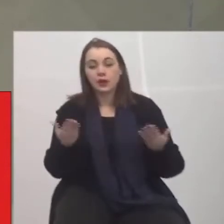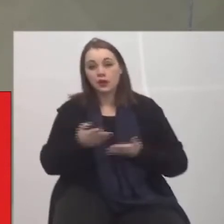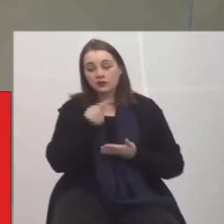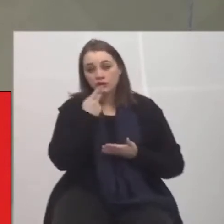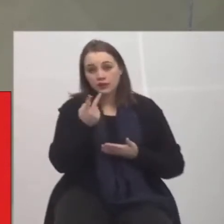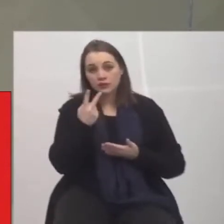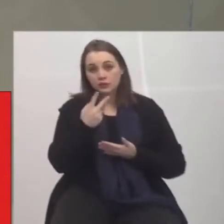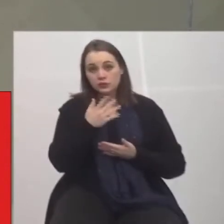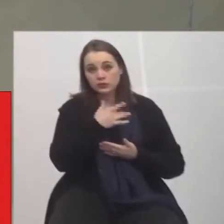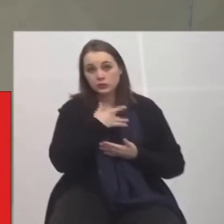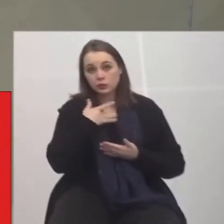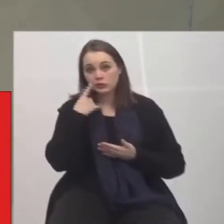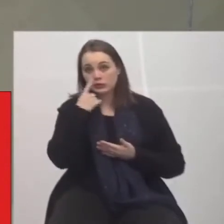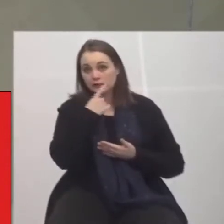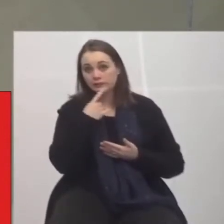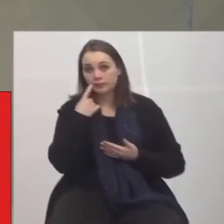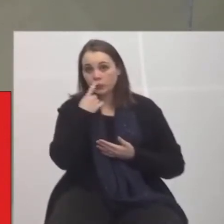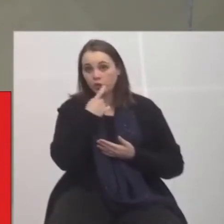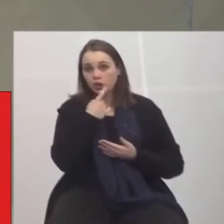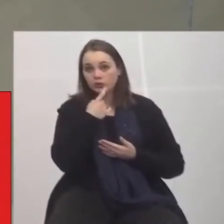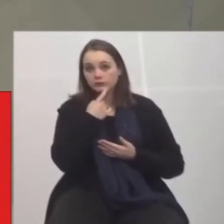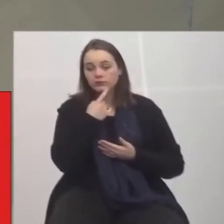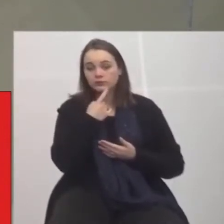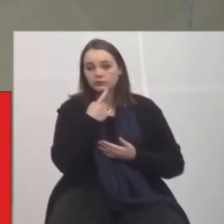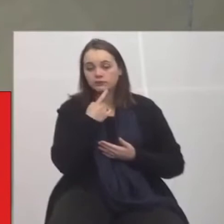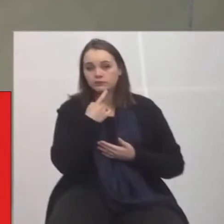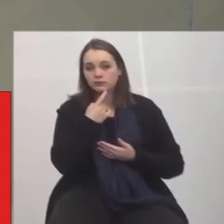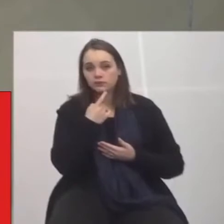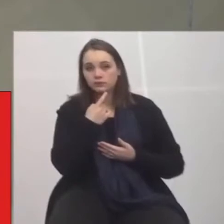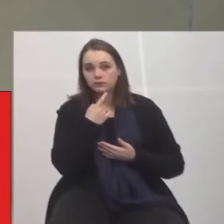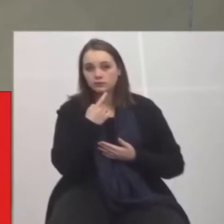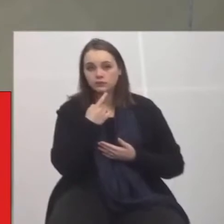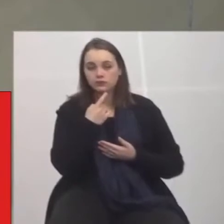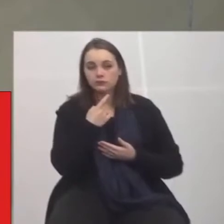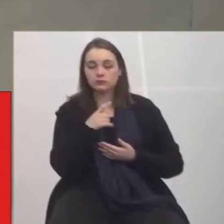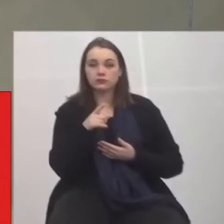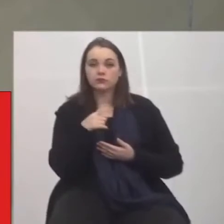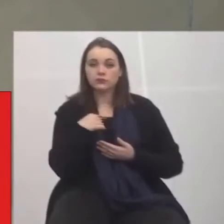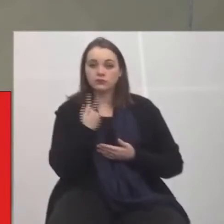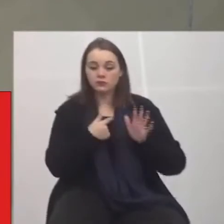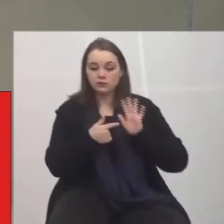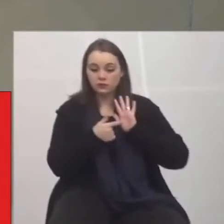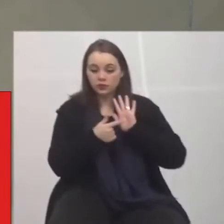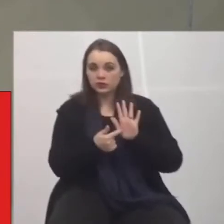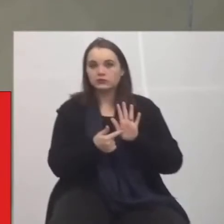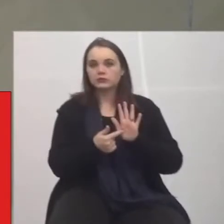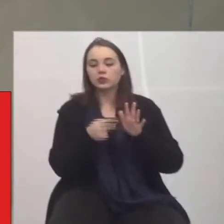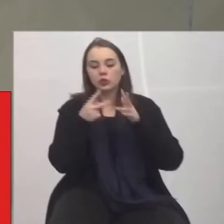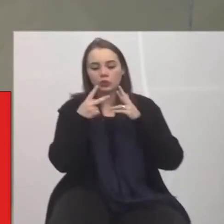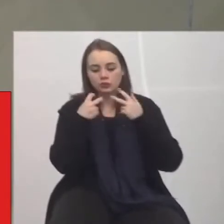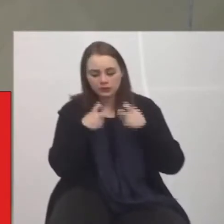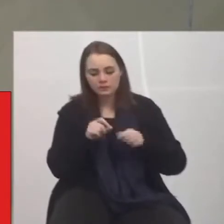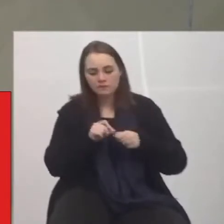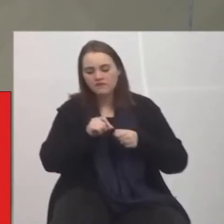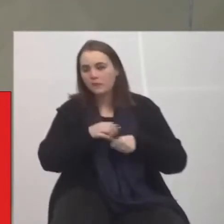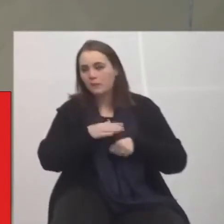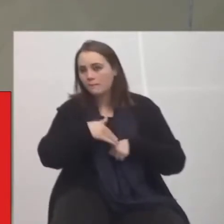bucal, a gente trouxe alguns dos procedimentos mais realizados, né,